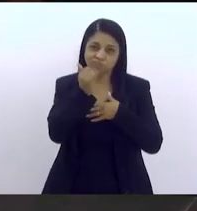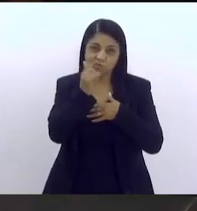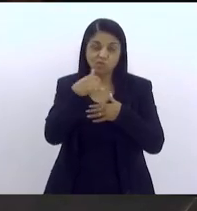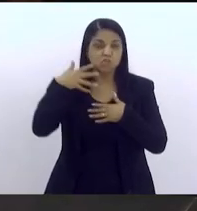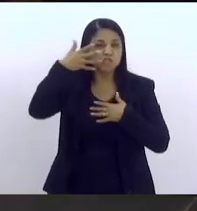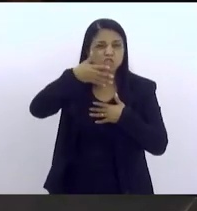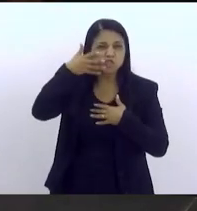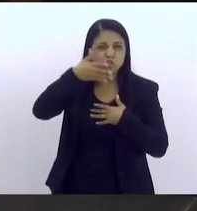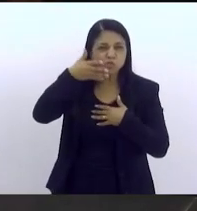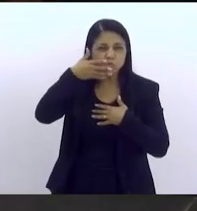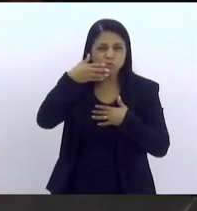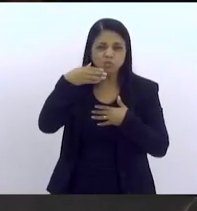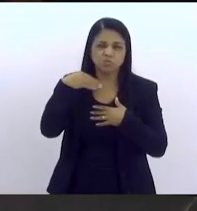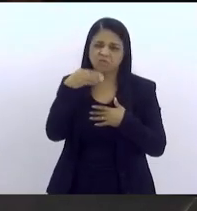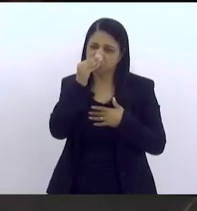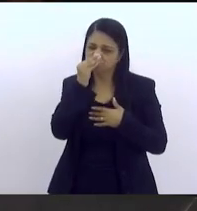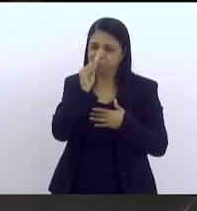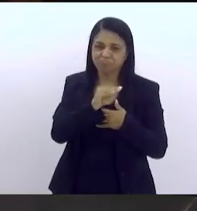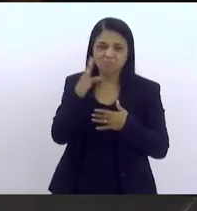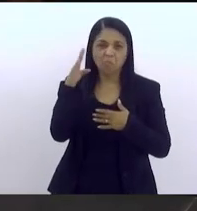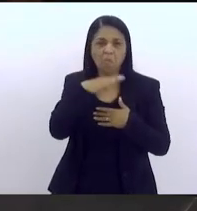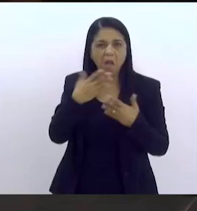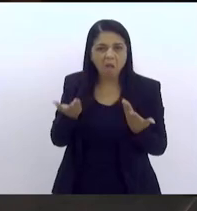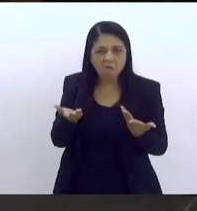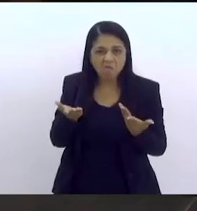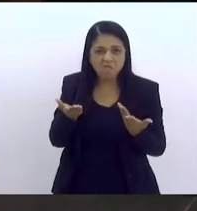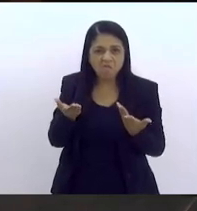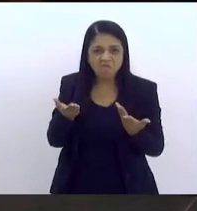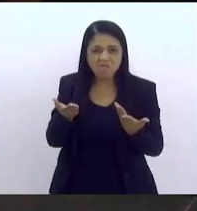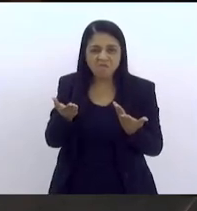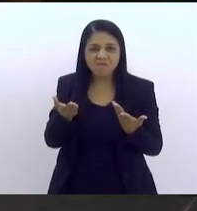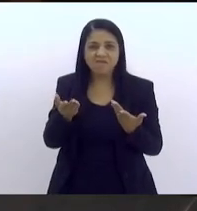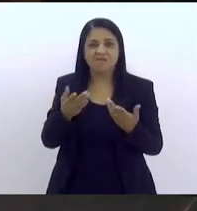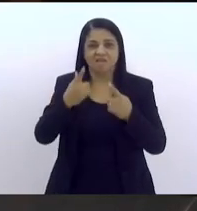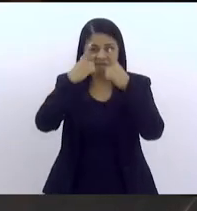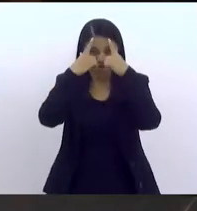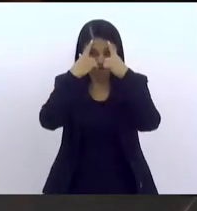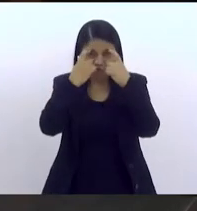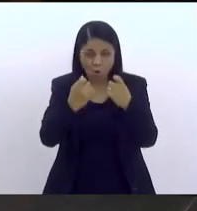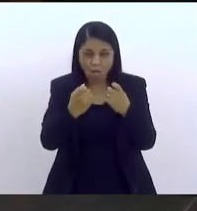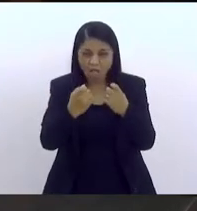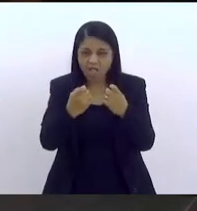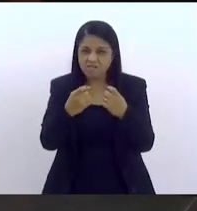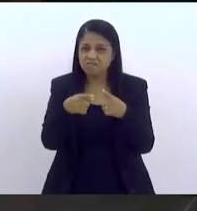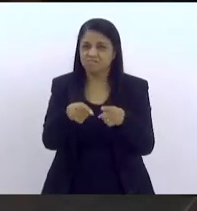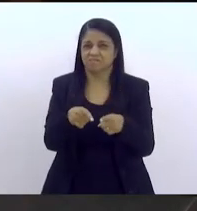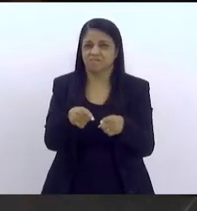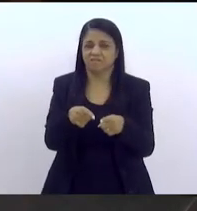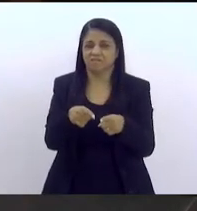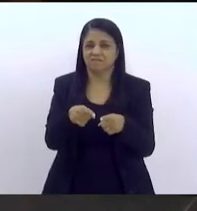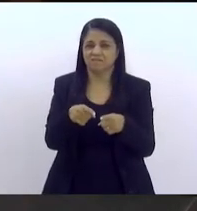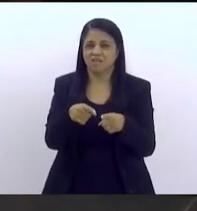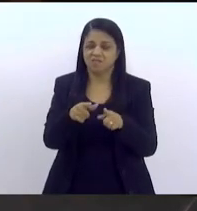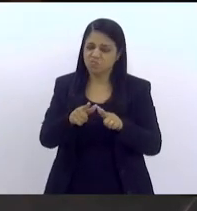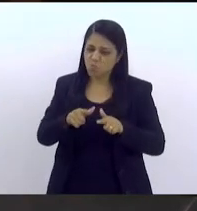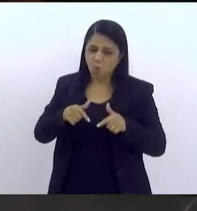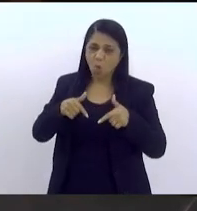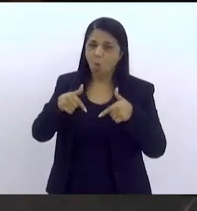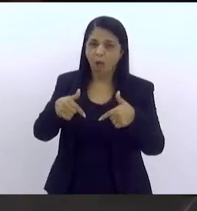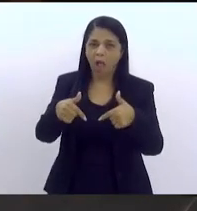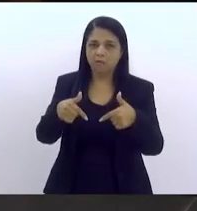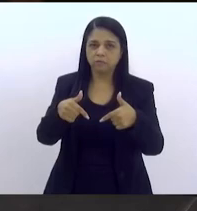mal a violência não é um fenômeno atribuível a uma um ato de